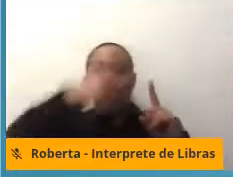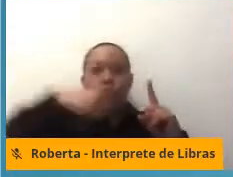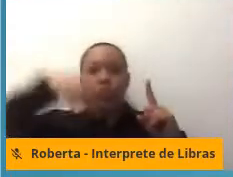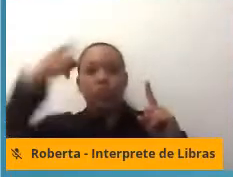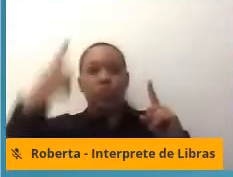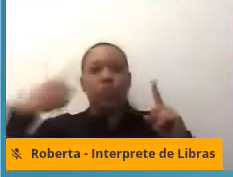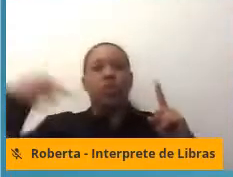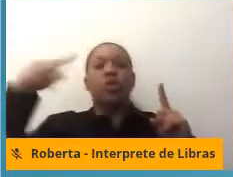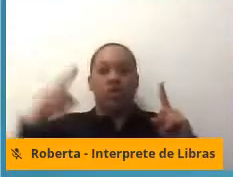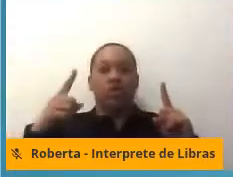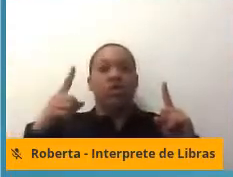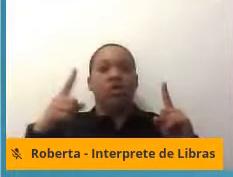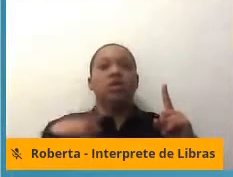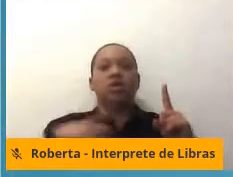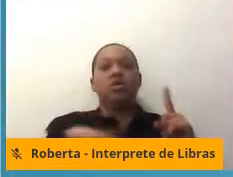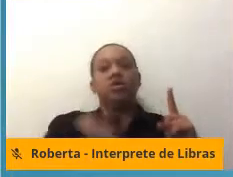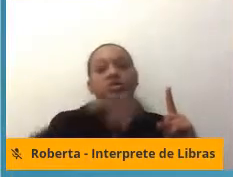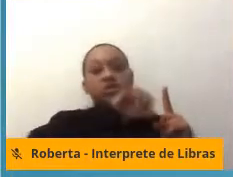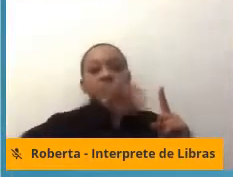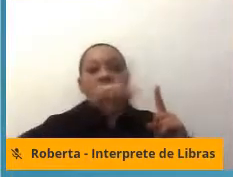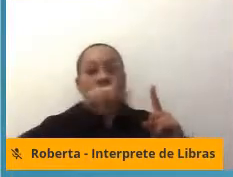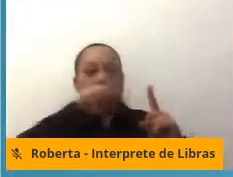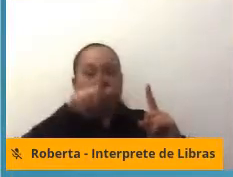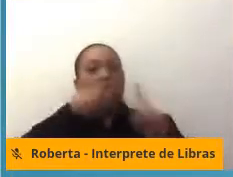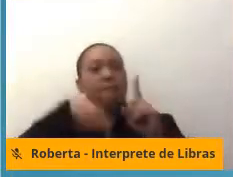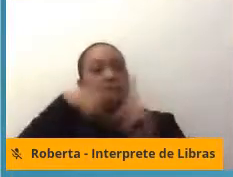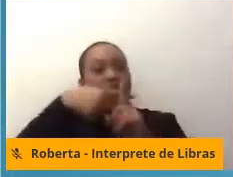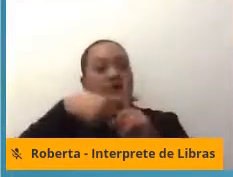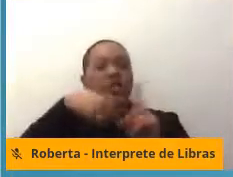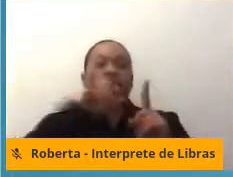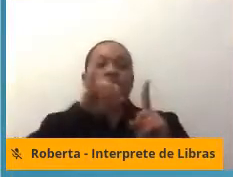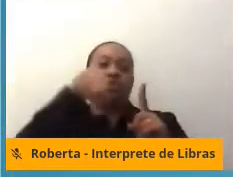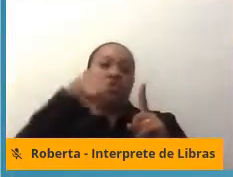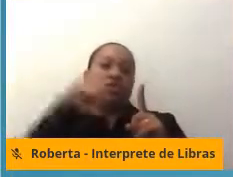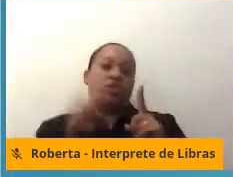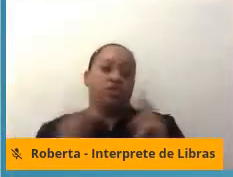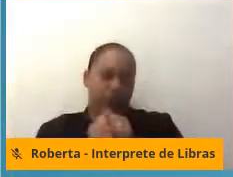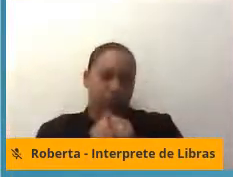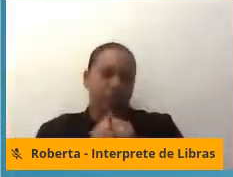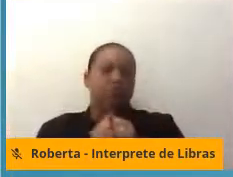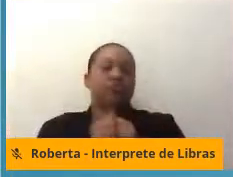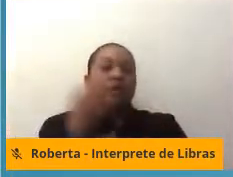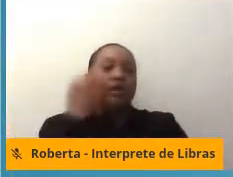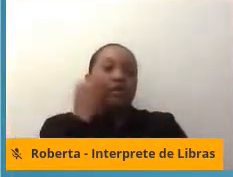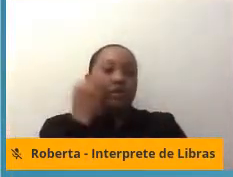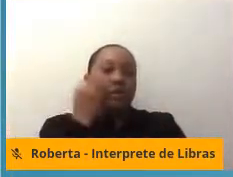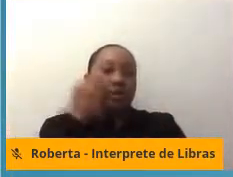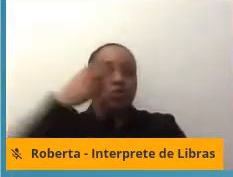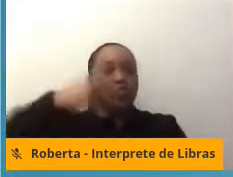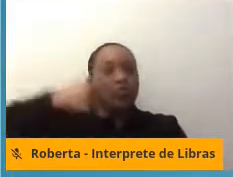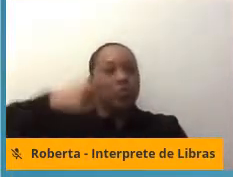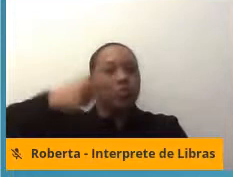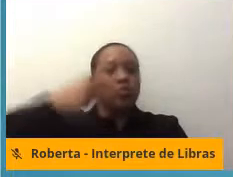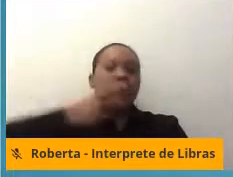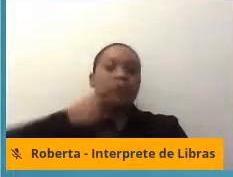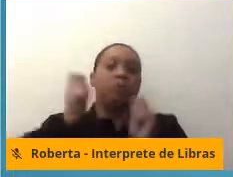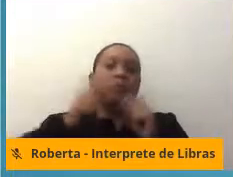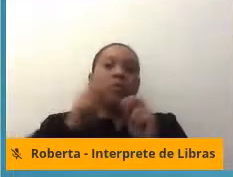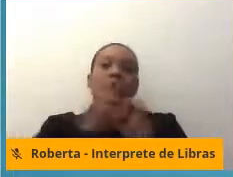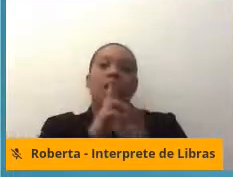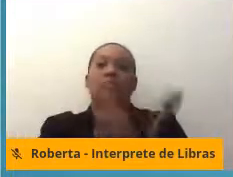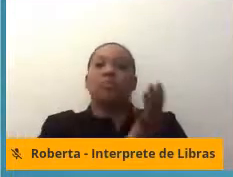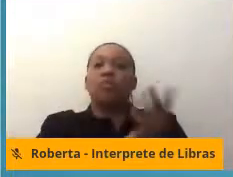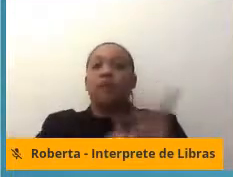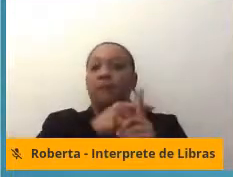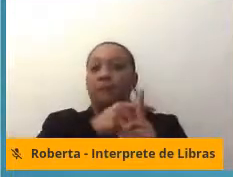IgM e IgG juntos. Então, esse é o momento que os dois testes dão positivos. E aí é aquele momento que você fica na dúvida,